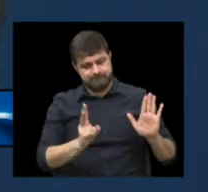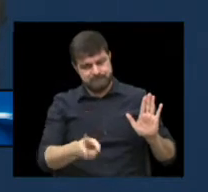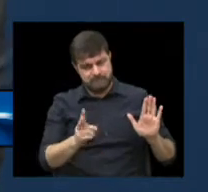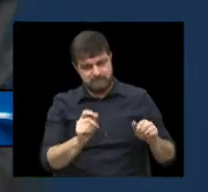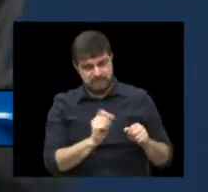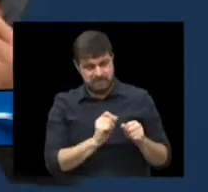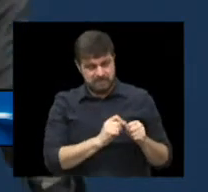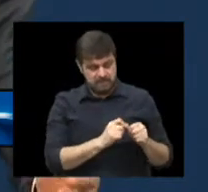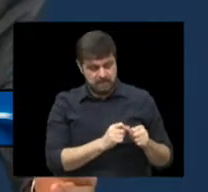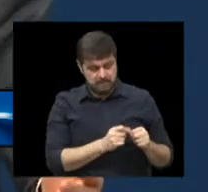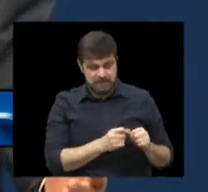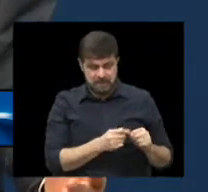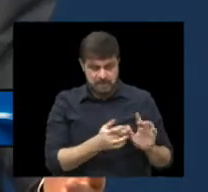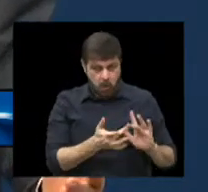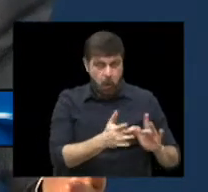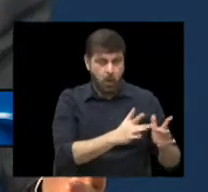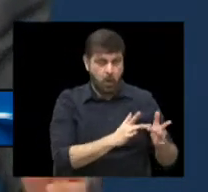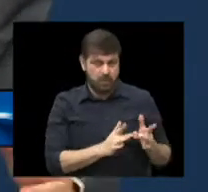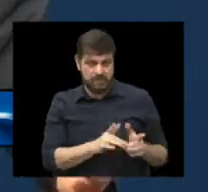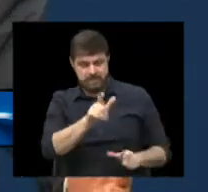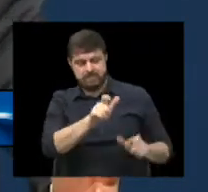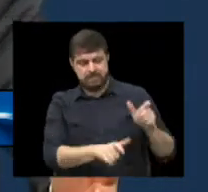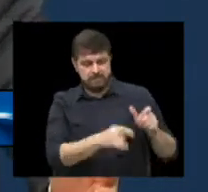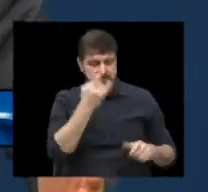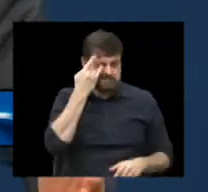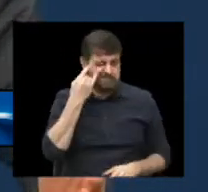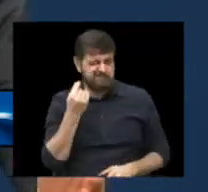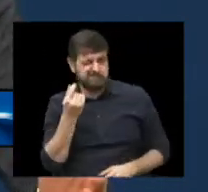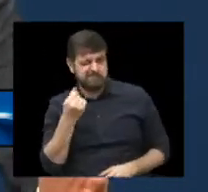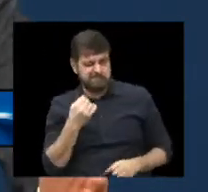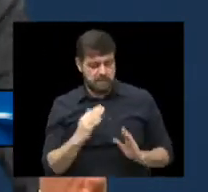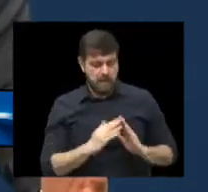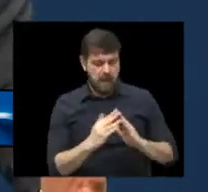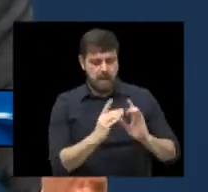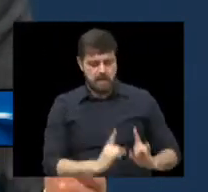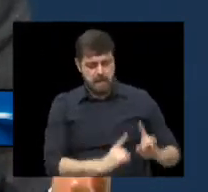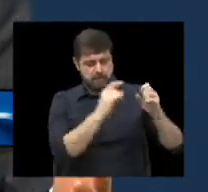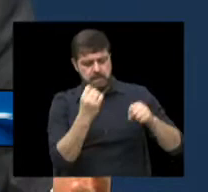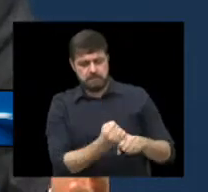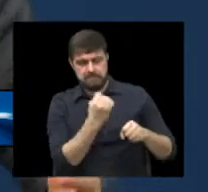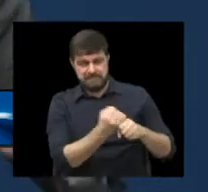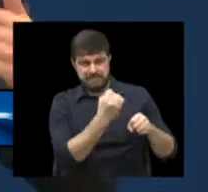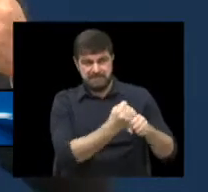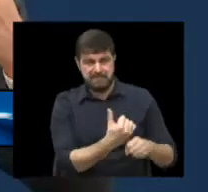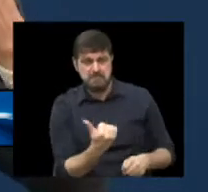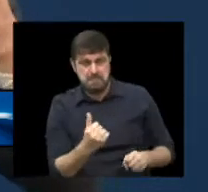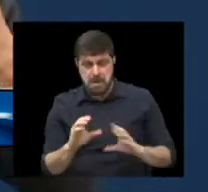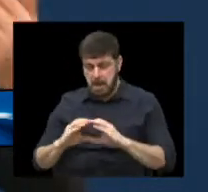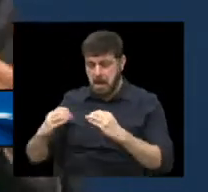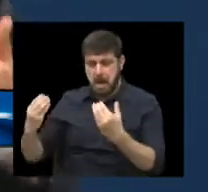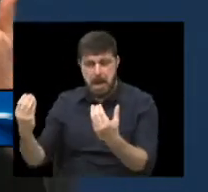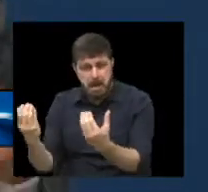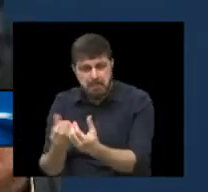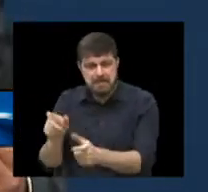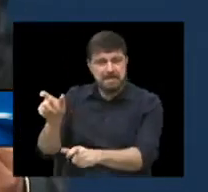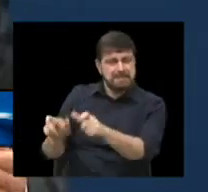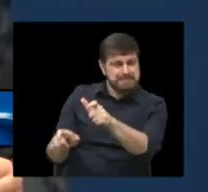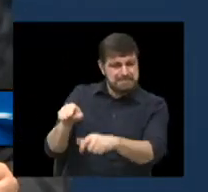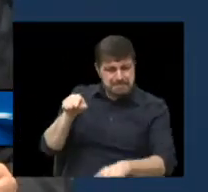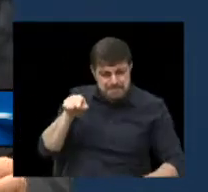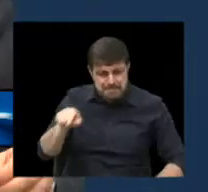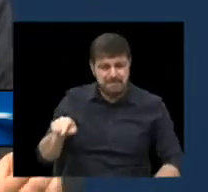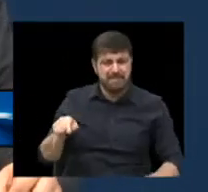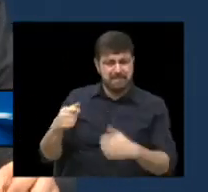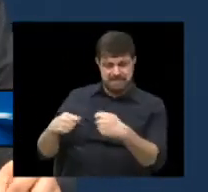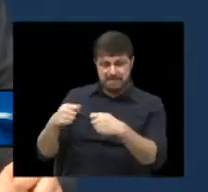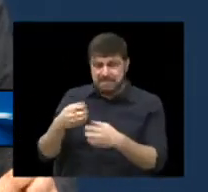para dialogar com os setores do mercado imobiliário da cidade, não com comunidades e setores que precisam